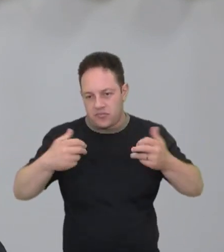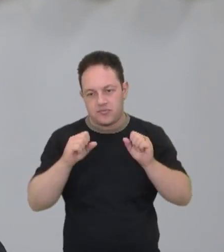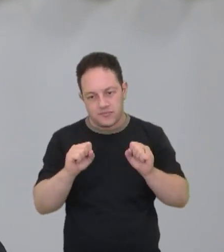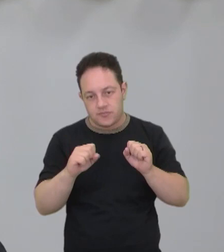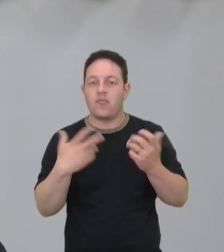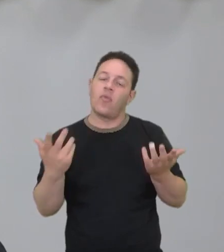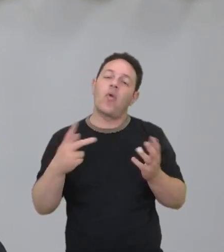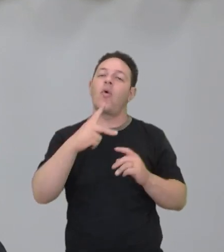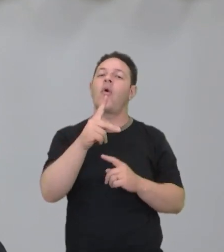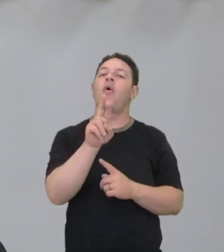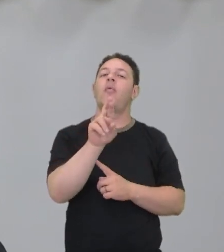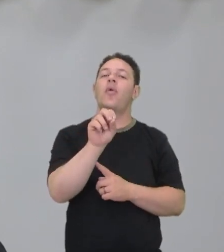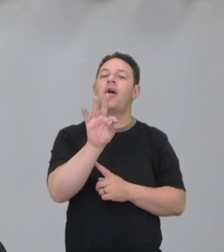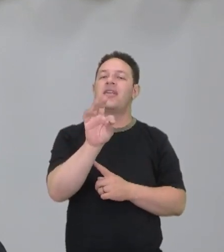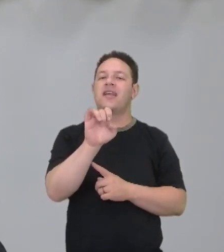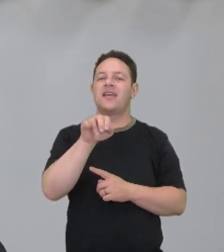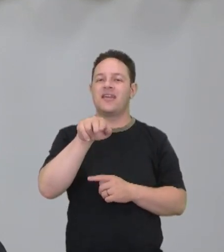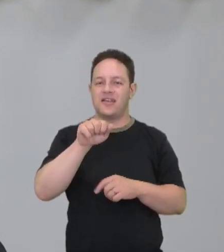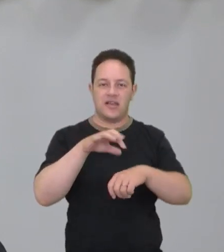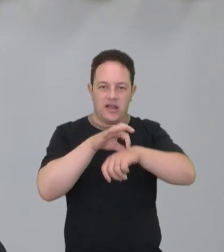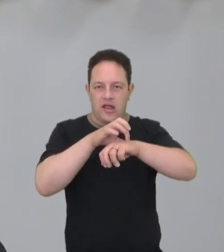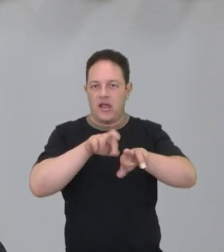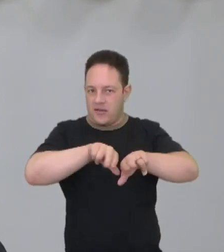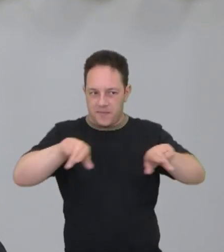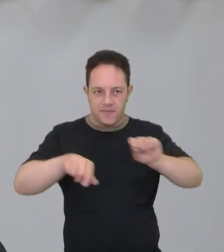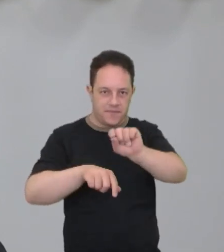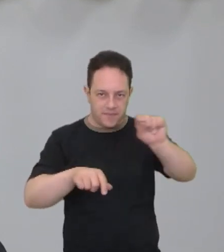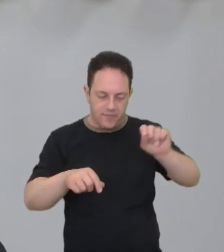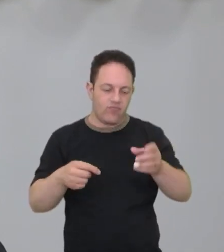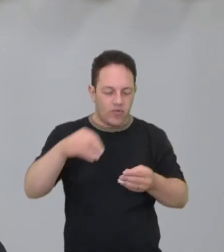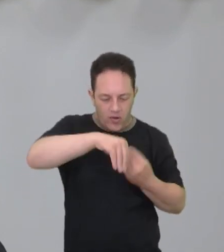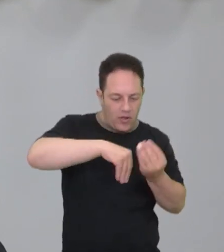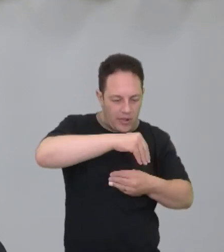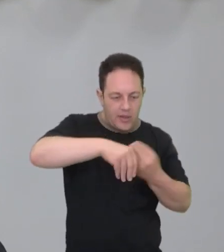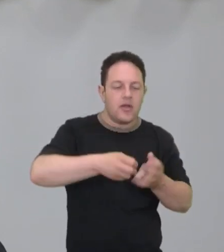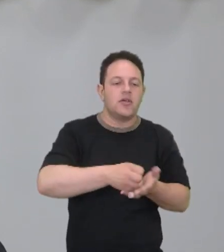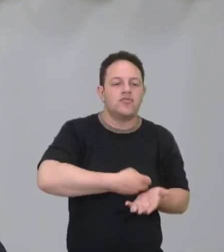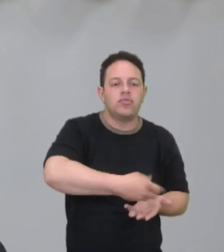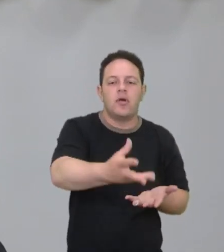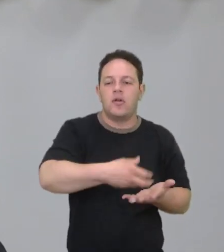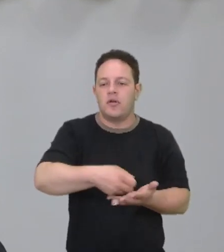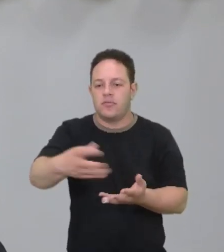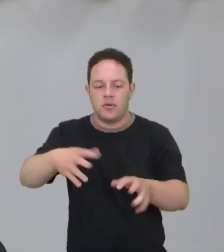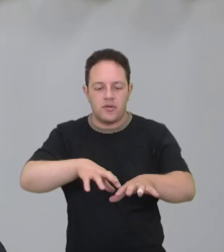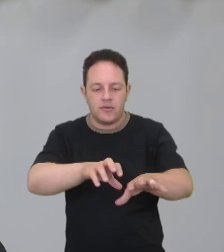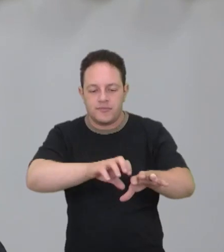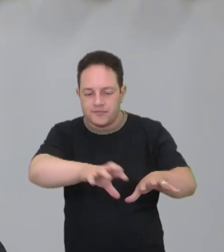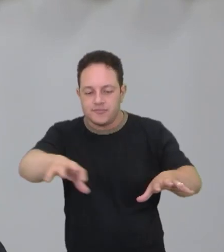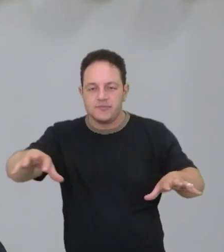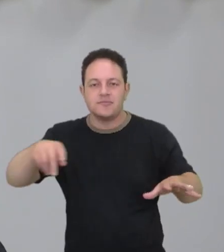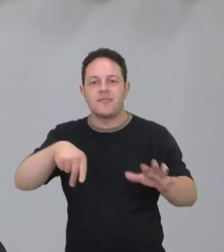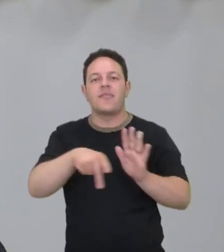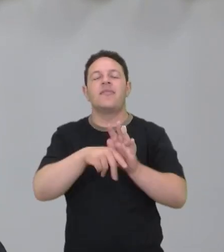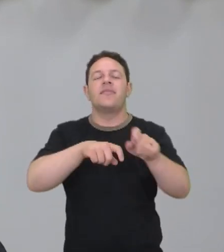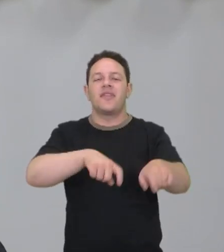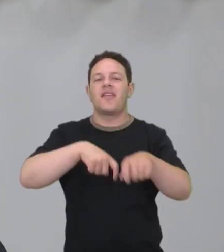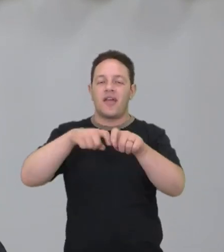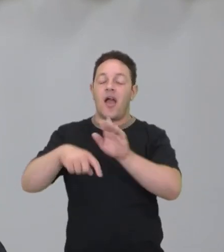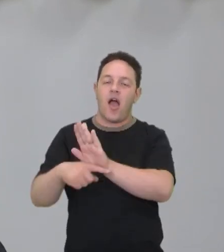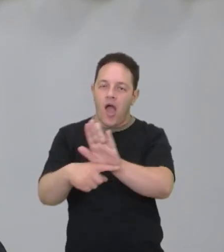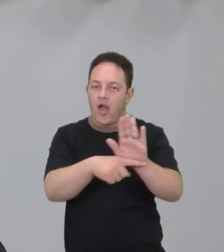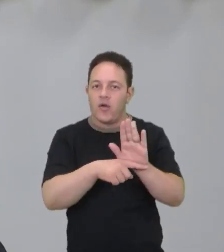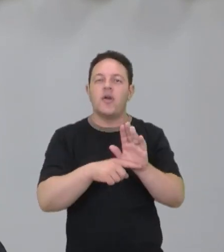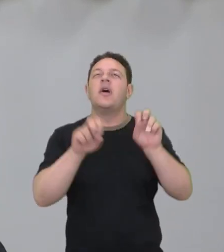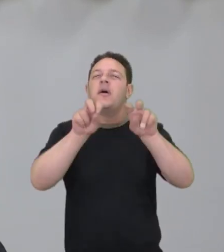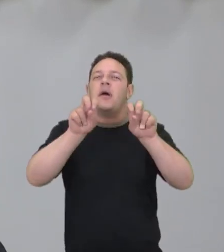com proteínas, ou ainda com substâncias biológicas e lançadas no meio ambiente, para também auxiliar nesse